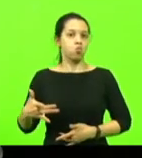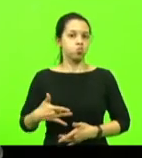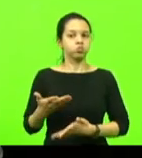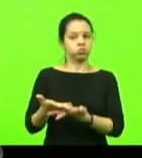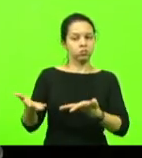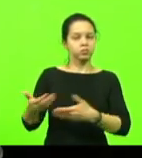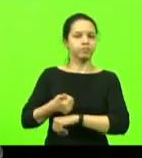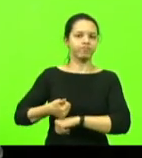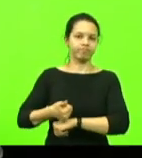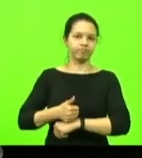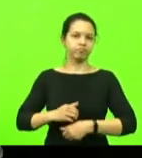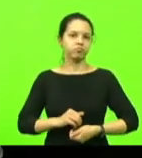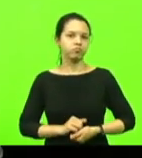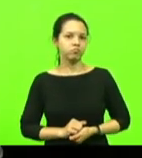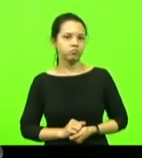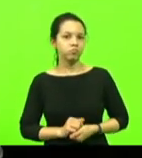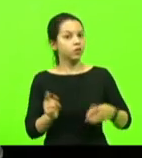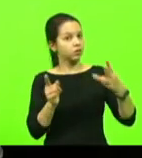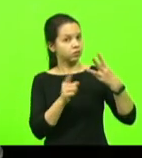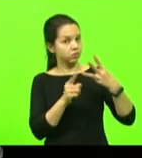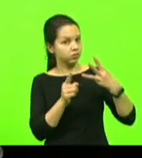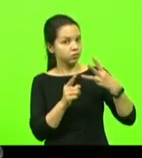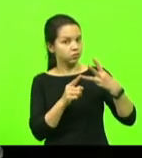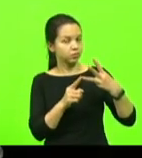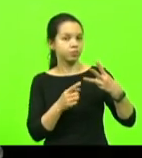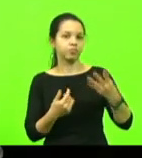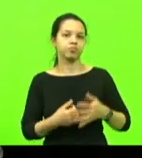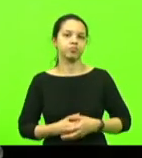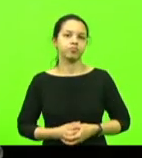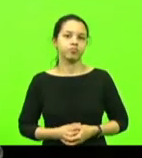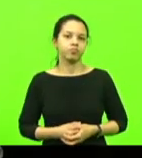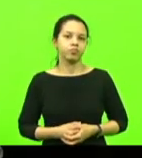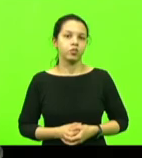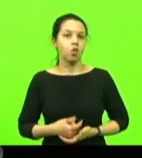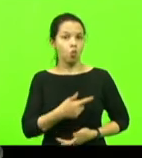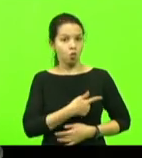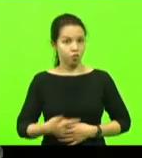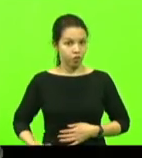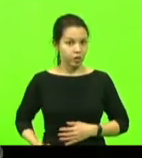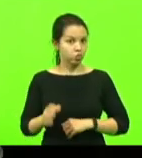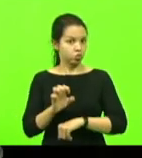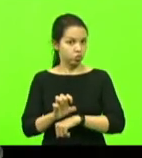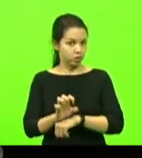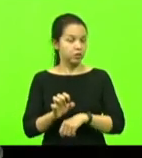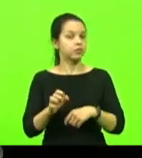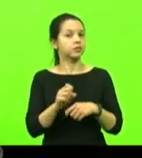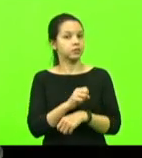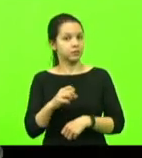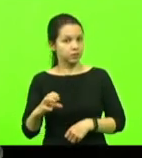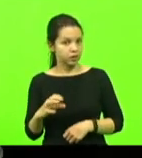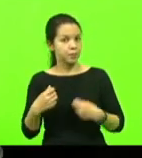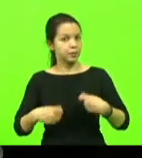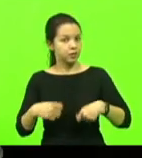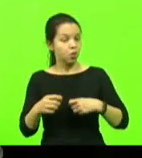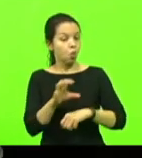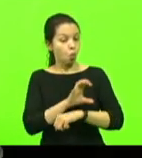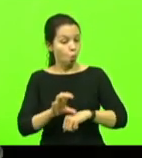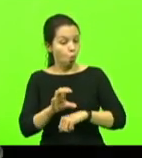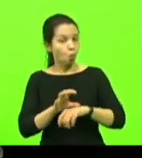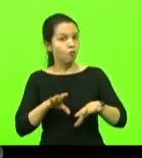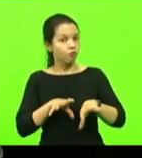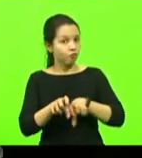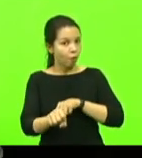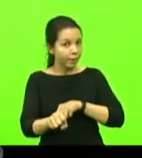trabalhadores. Três, ou terceiro, propor ao governo do Estado de Santa Catarina a realização de curso de formação